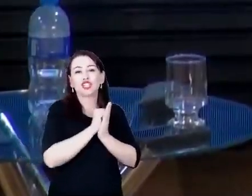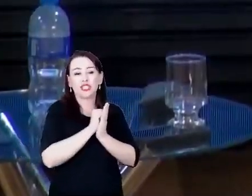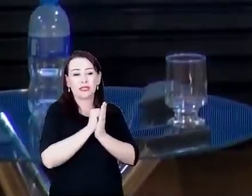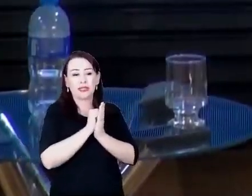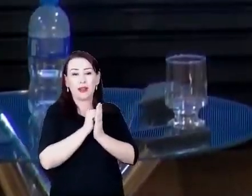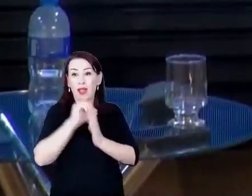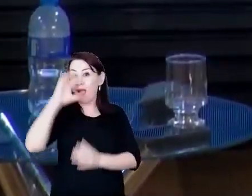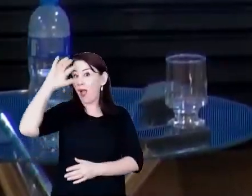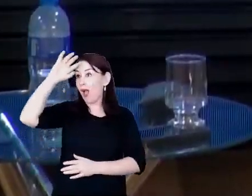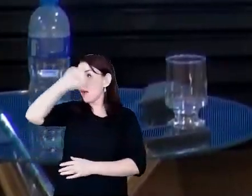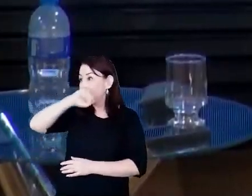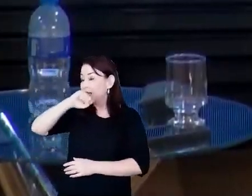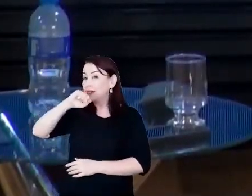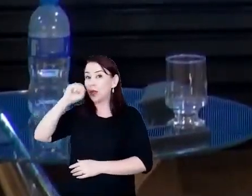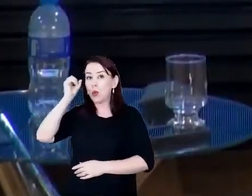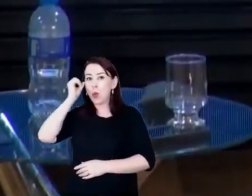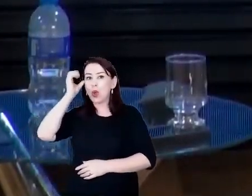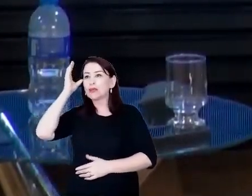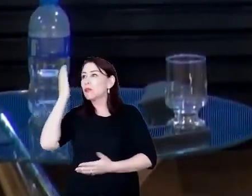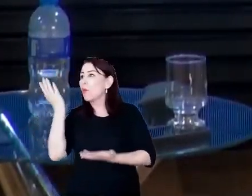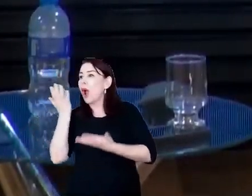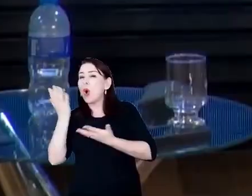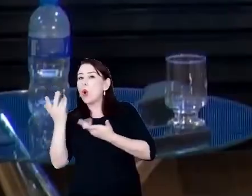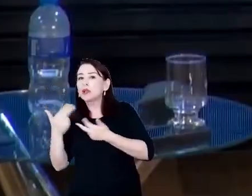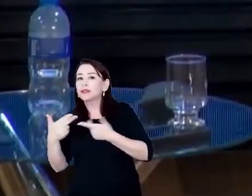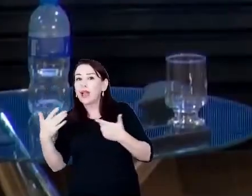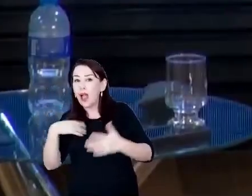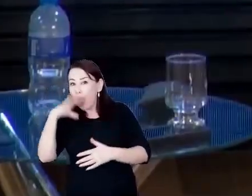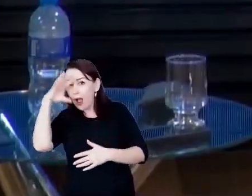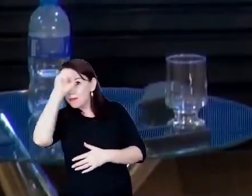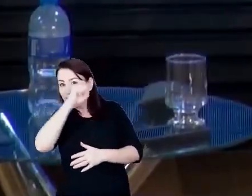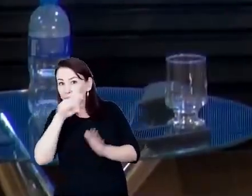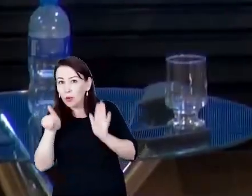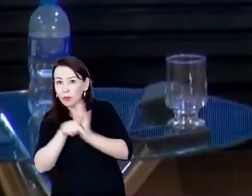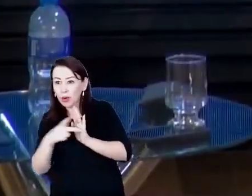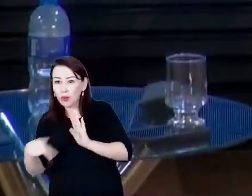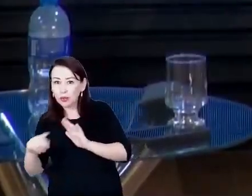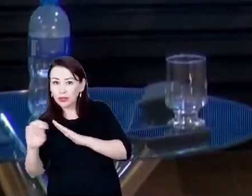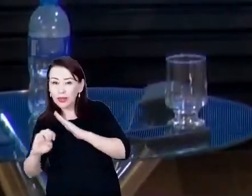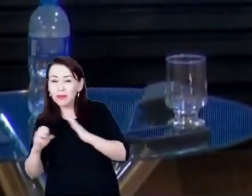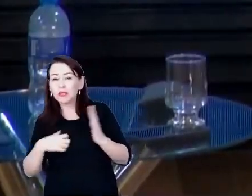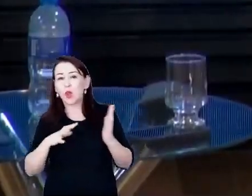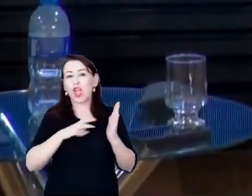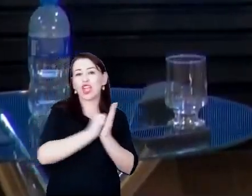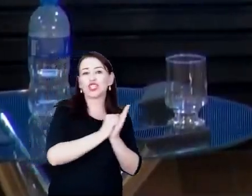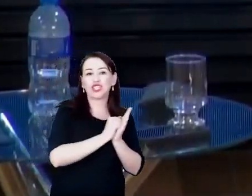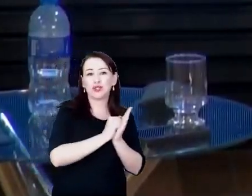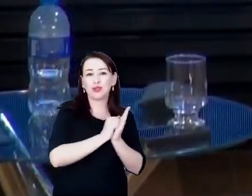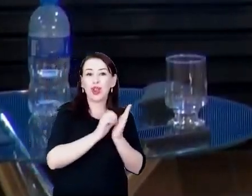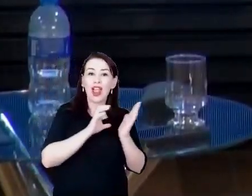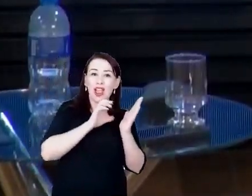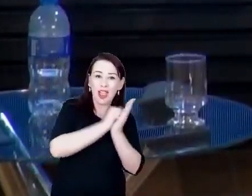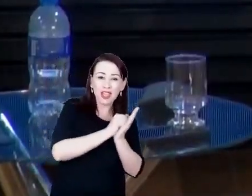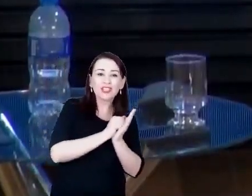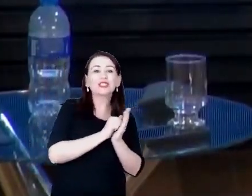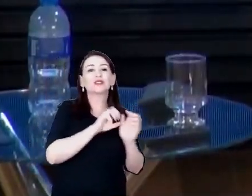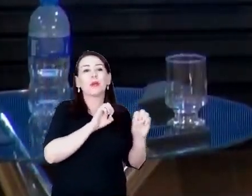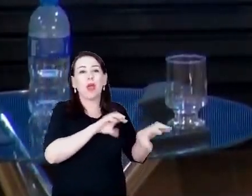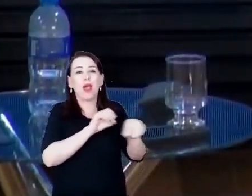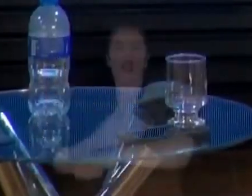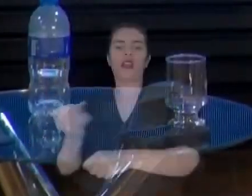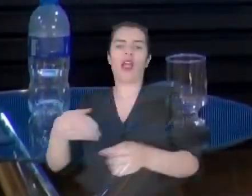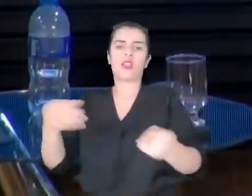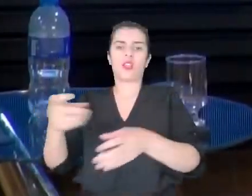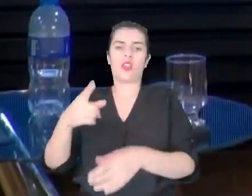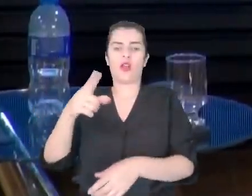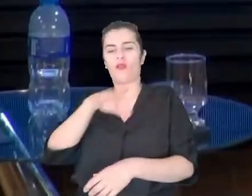específicos da empresa, né, e deixar isso registrado para o treinamento, né, de novas equipes, de novos entrantes, uma forma de